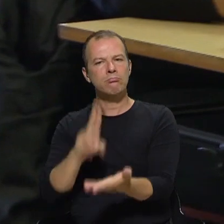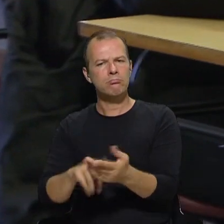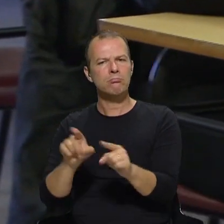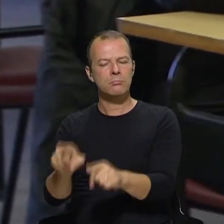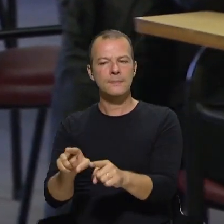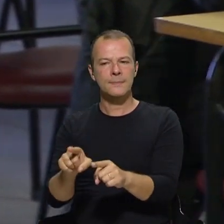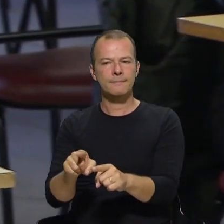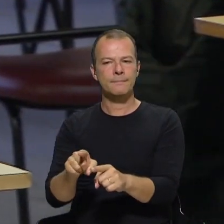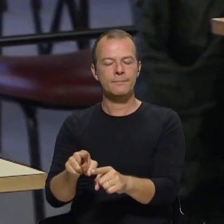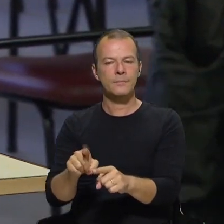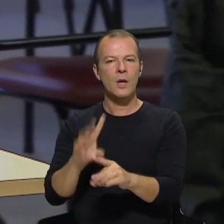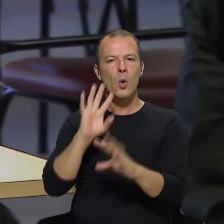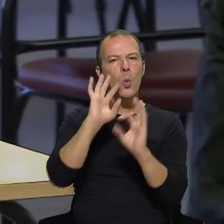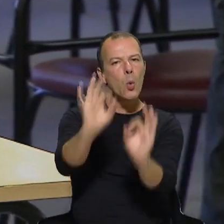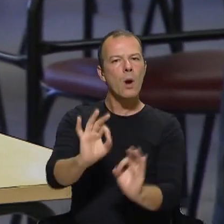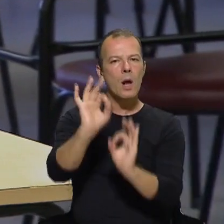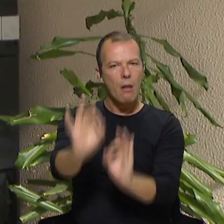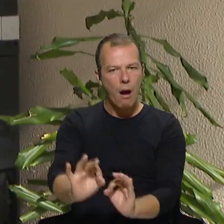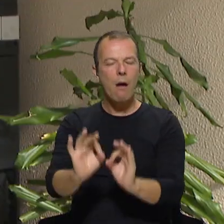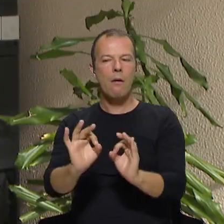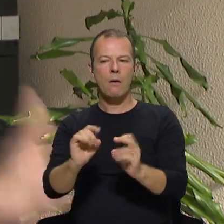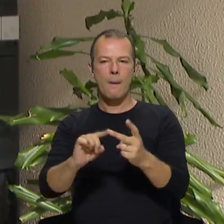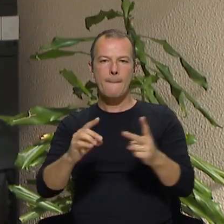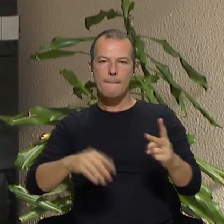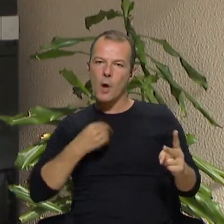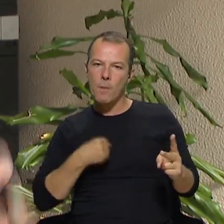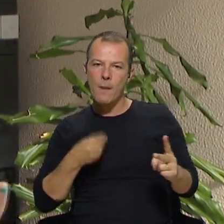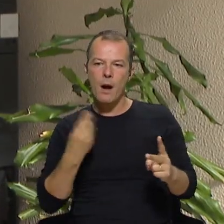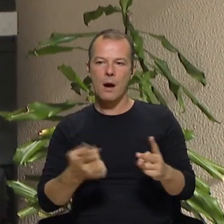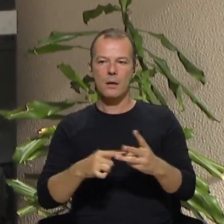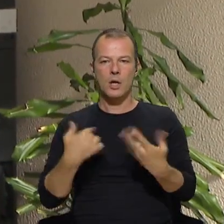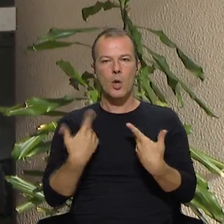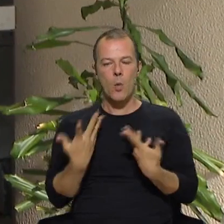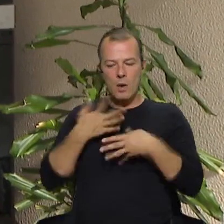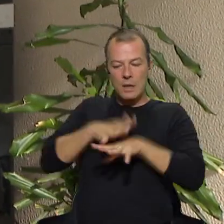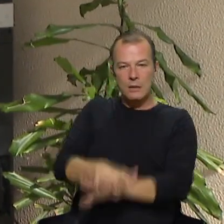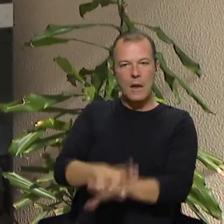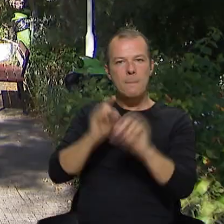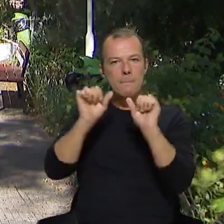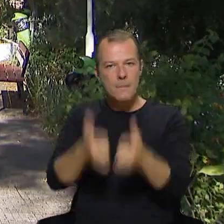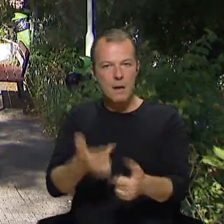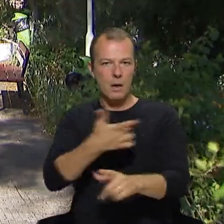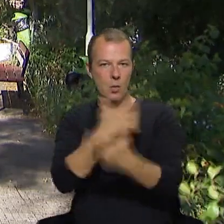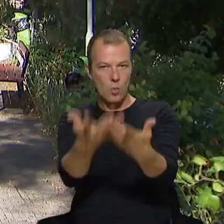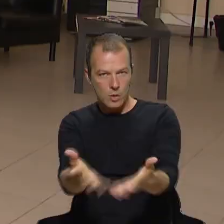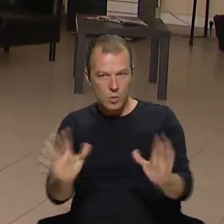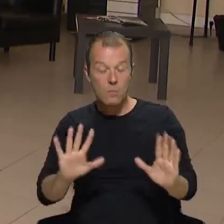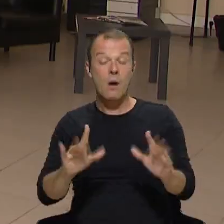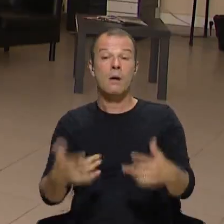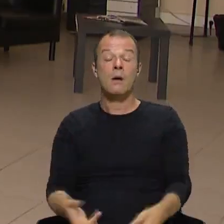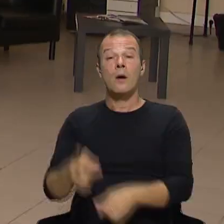realmente no cuidado, na preocupação em que eu me integre no resto da turma. Quanto